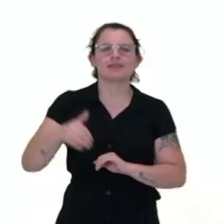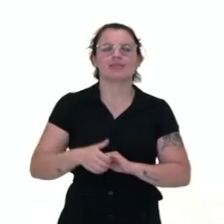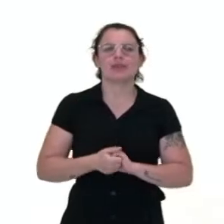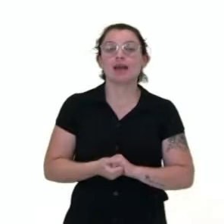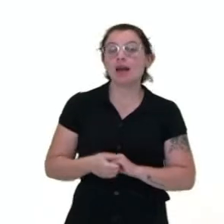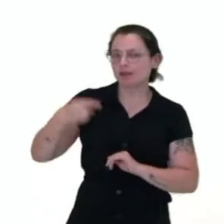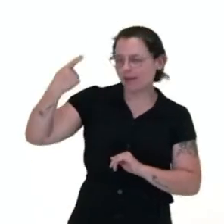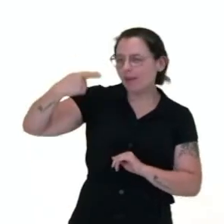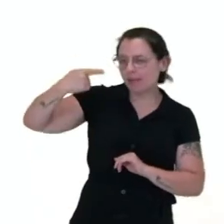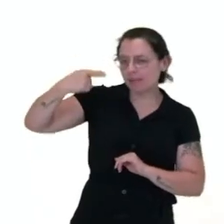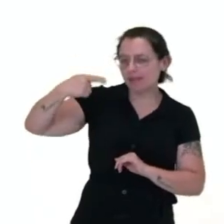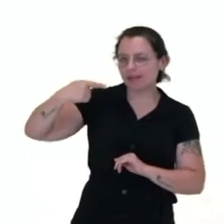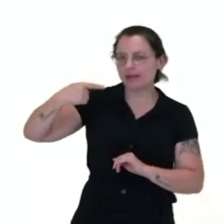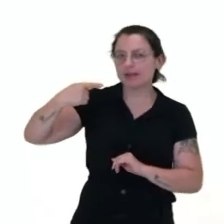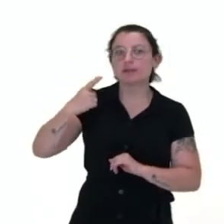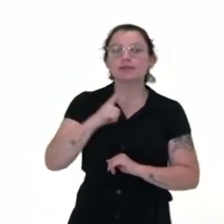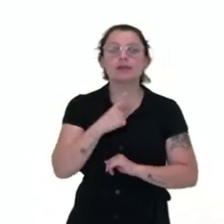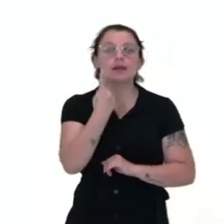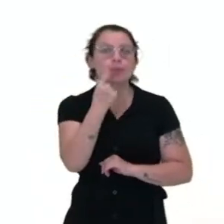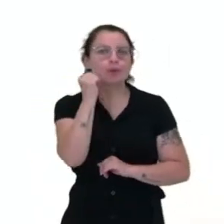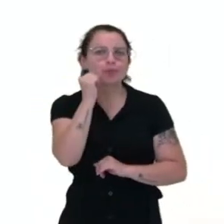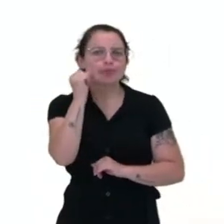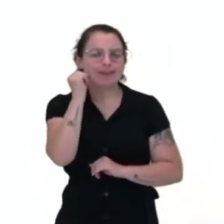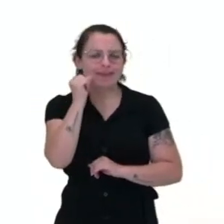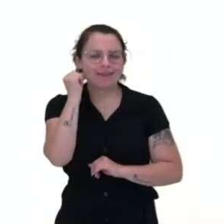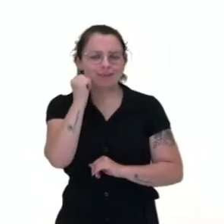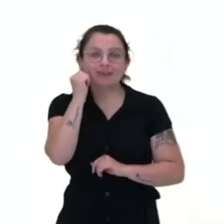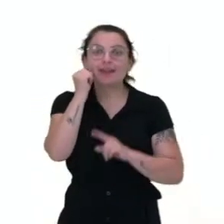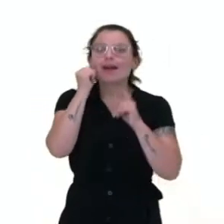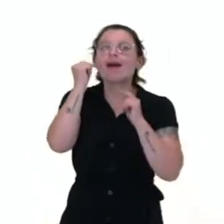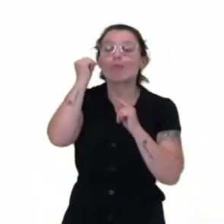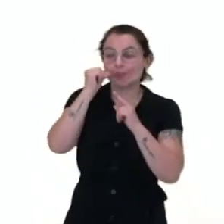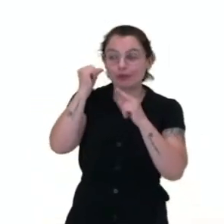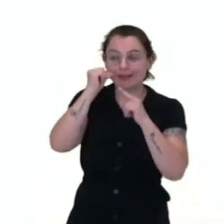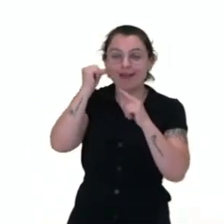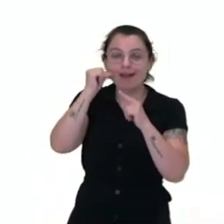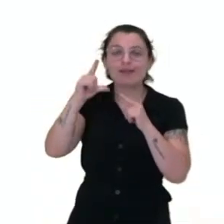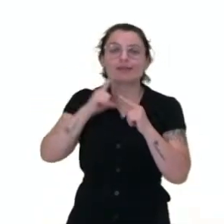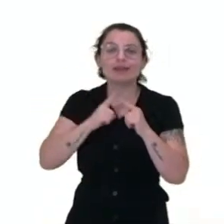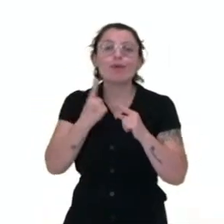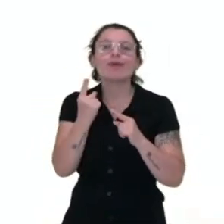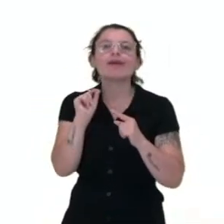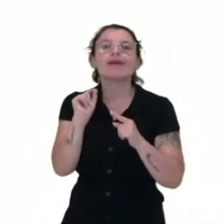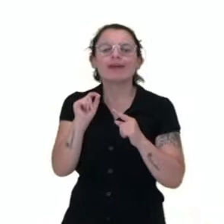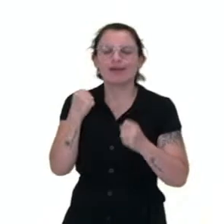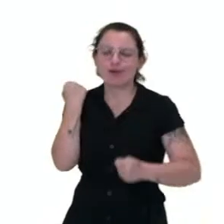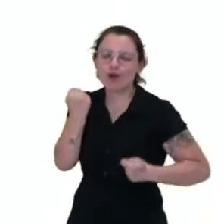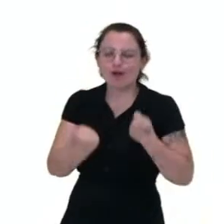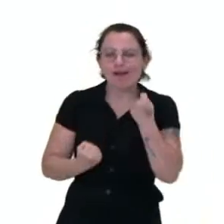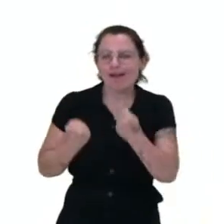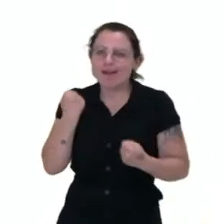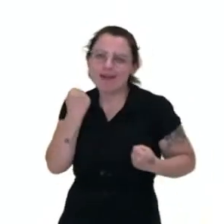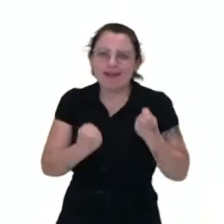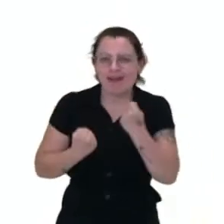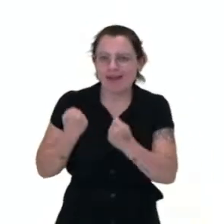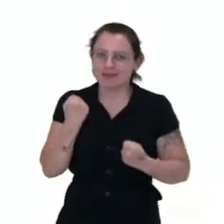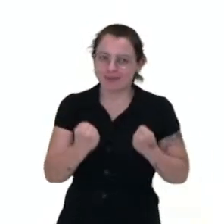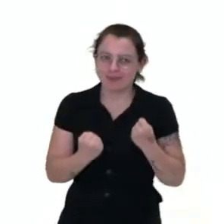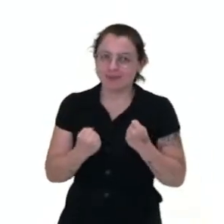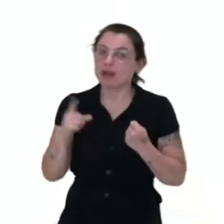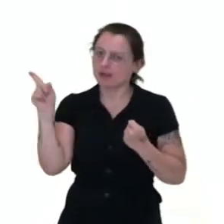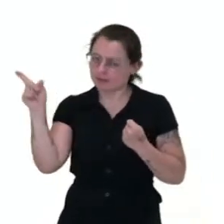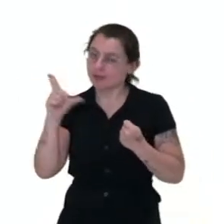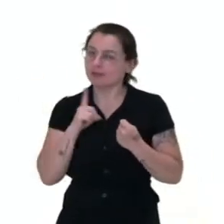primeira situação, nós temos uma moça e essa moça está correndo. Embora é uma foto, mas